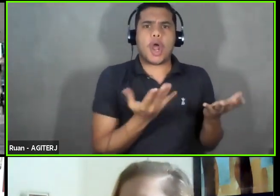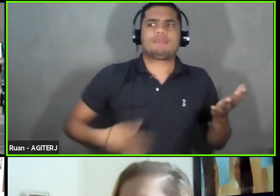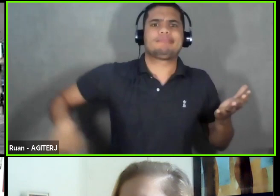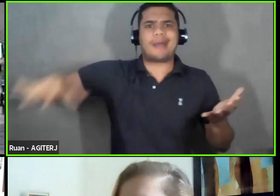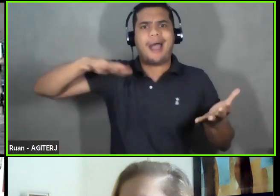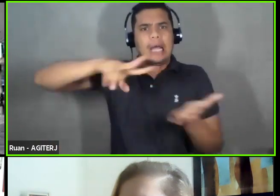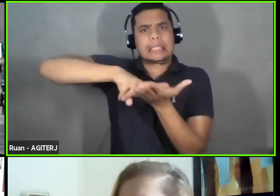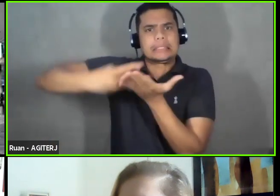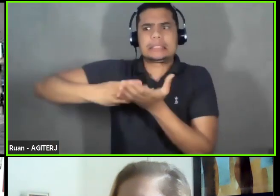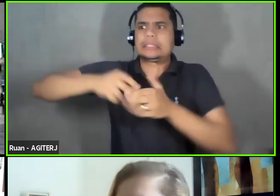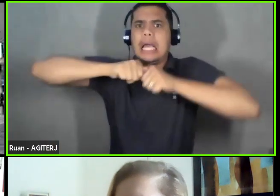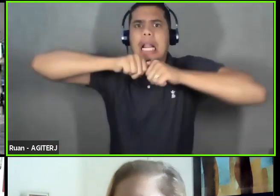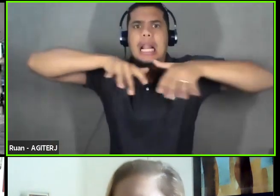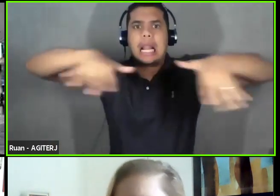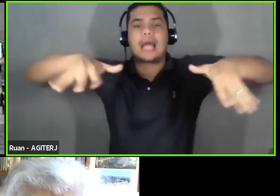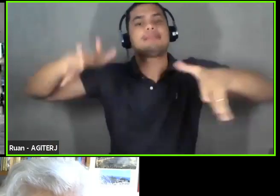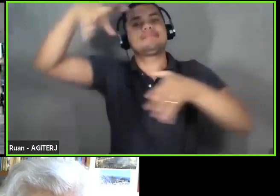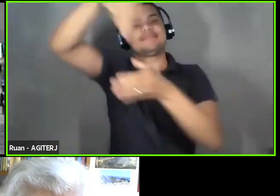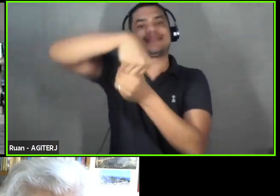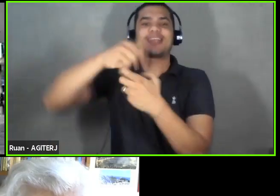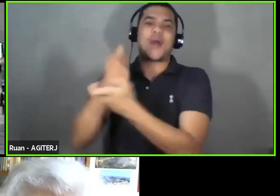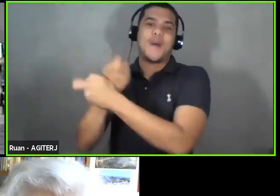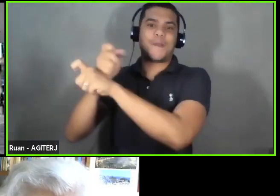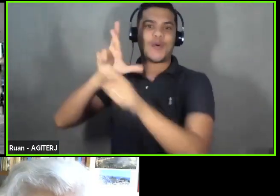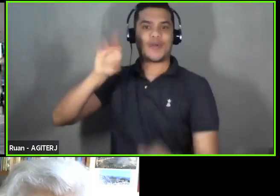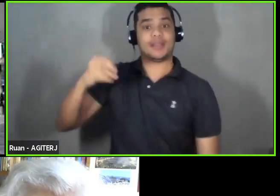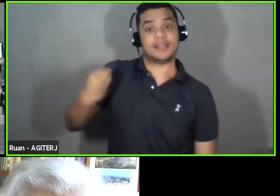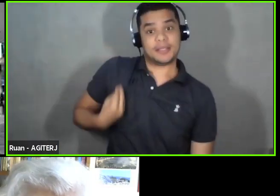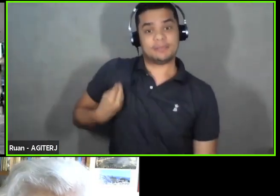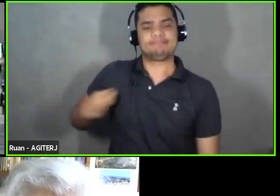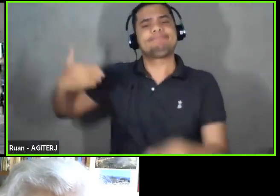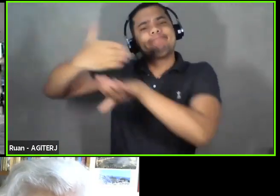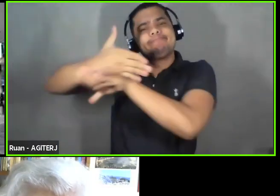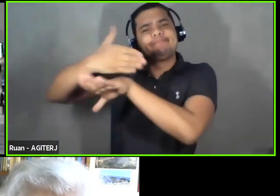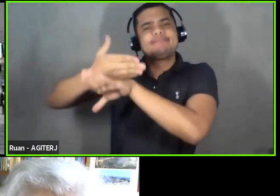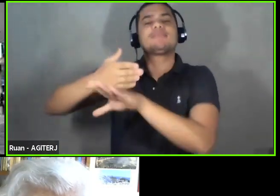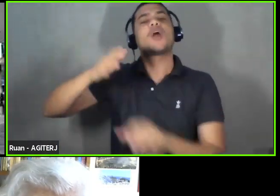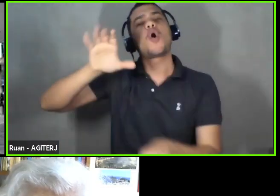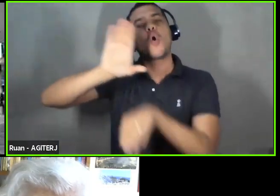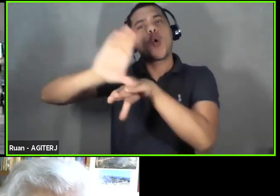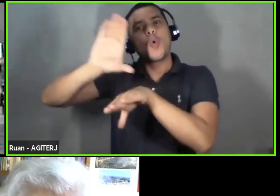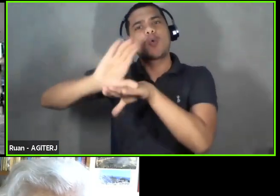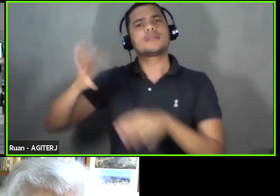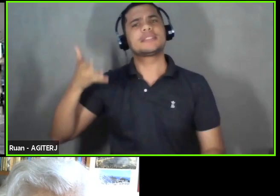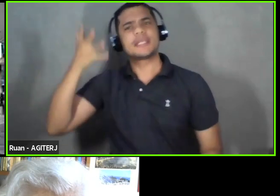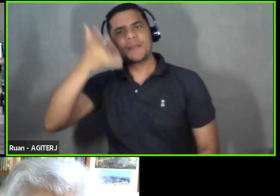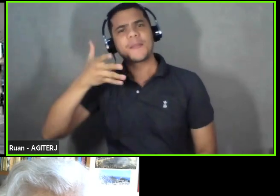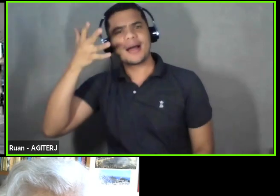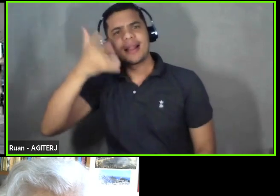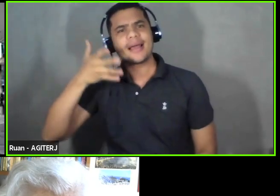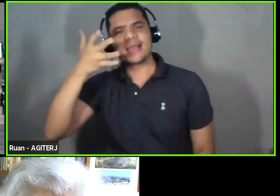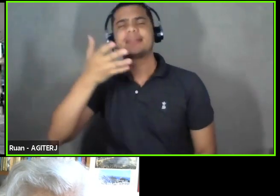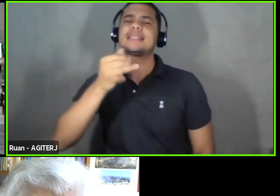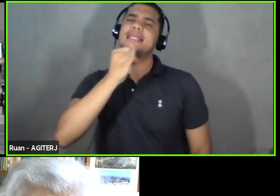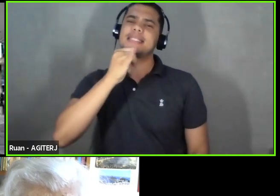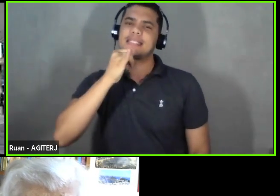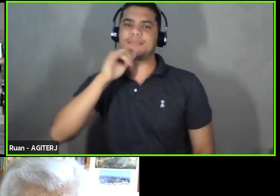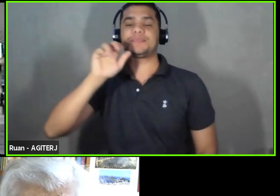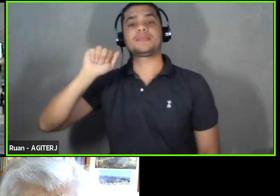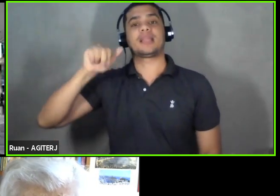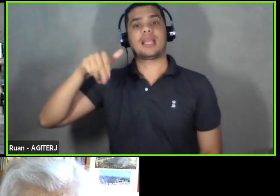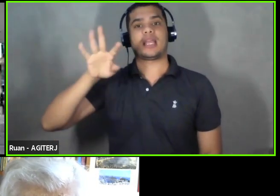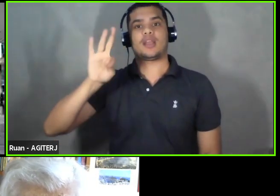na PUC-Rio, com a presença frequente em cursos e palestras de nomes como Anthony Pym, Haroldo